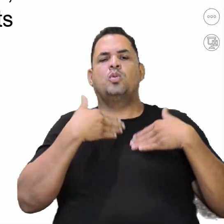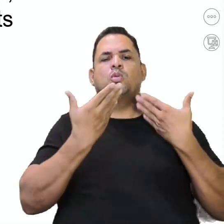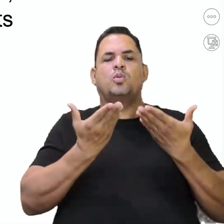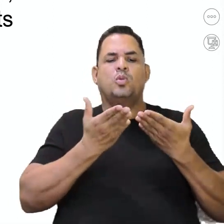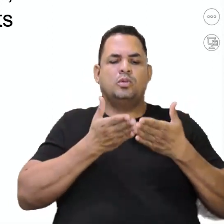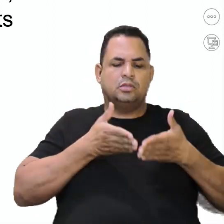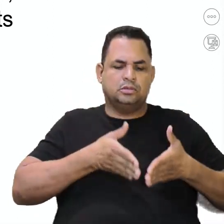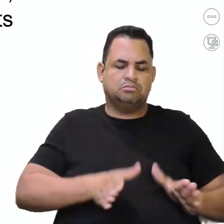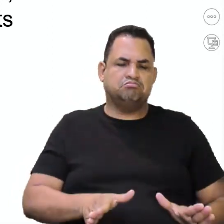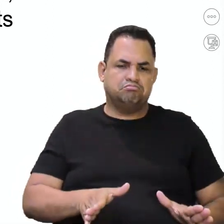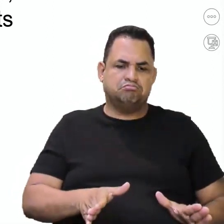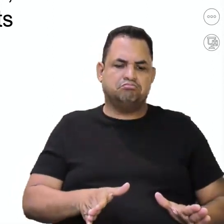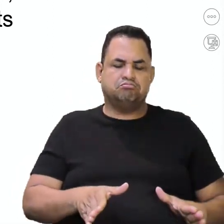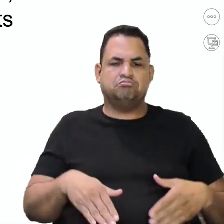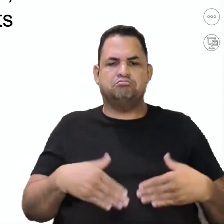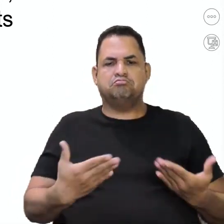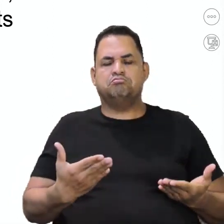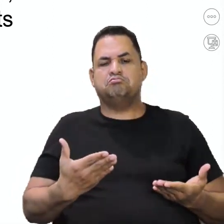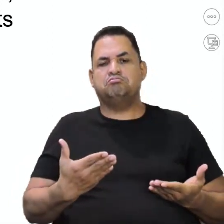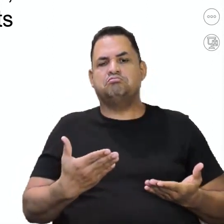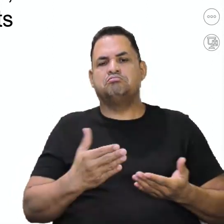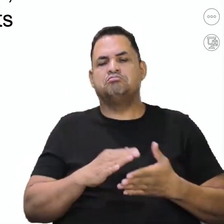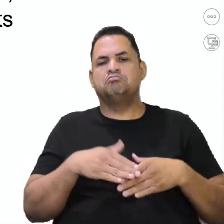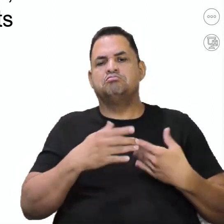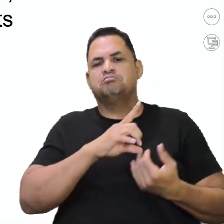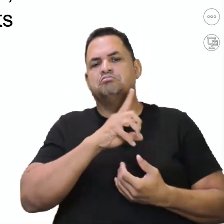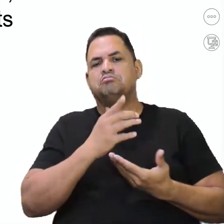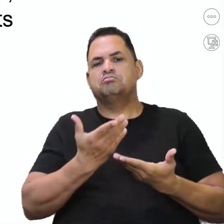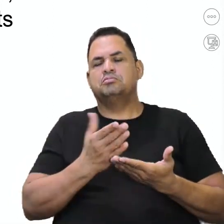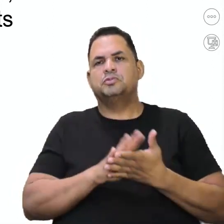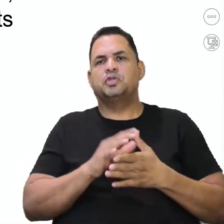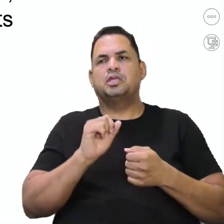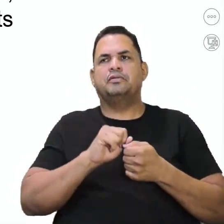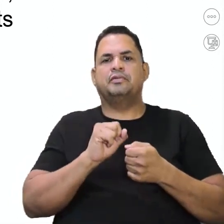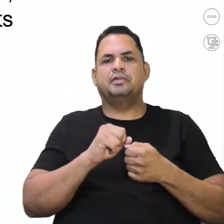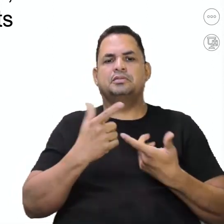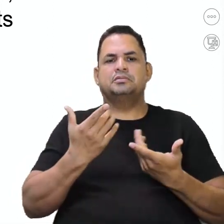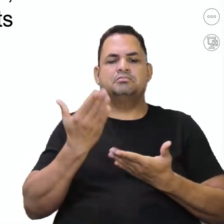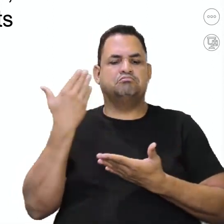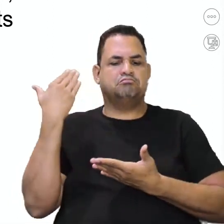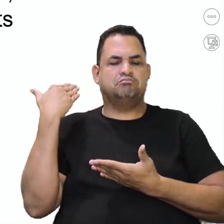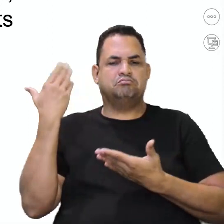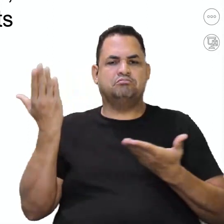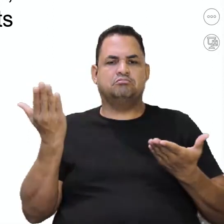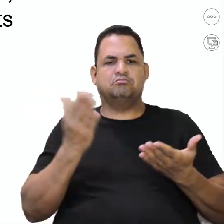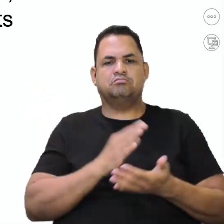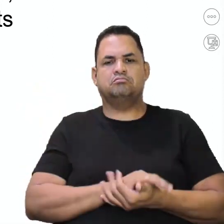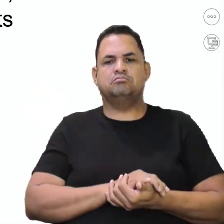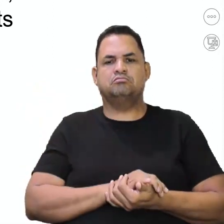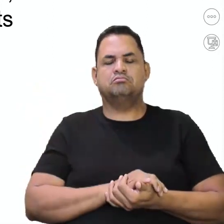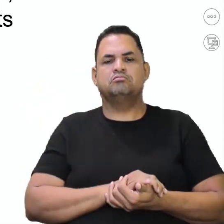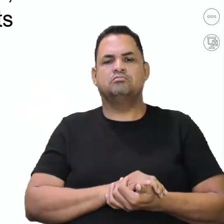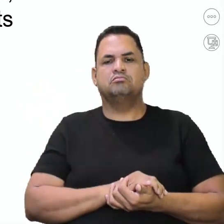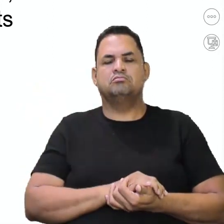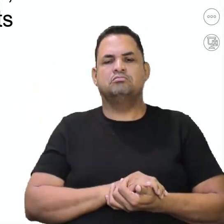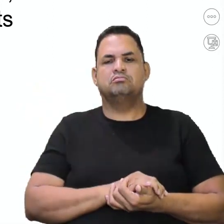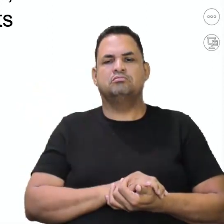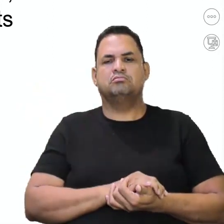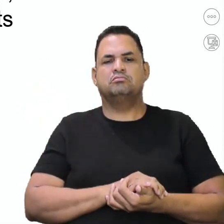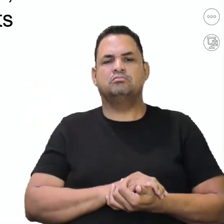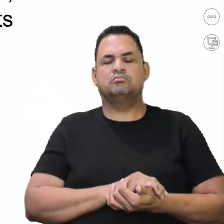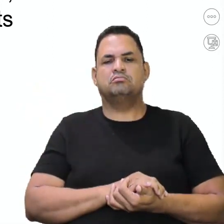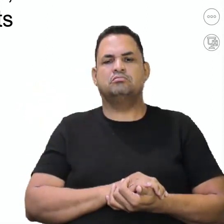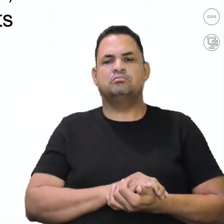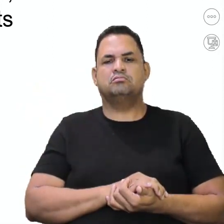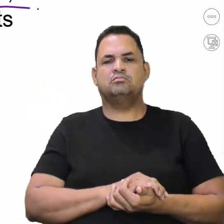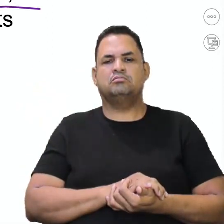quando ela veio a esse mundo, chegou aqui e todas as outras coisas que ela fez até então. E conquistou, enfim.